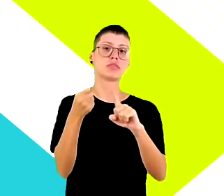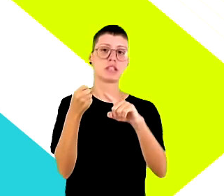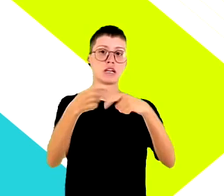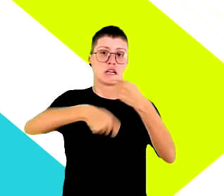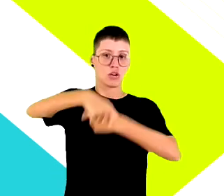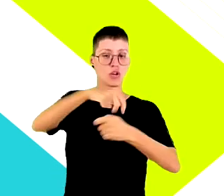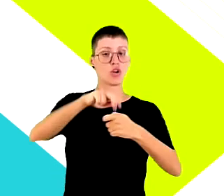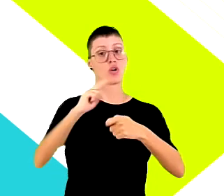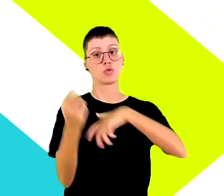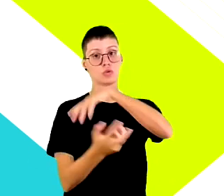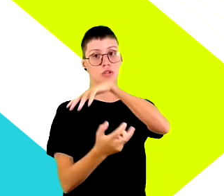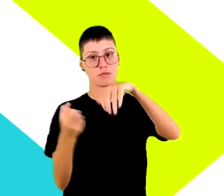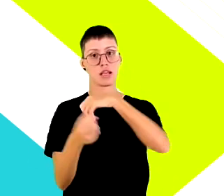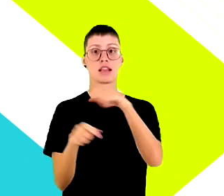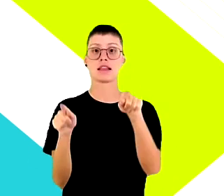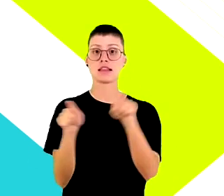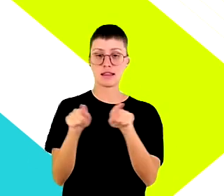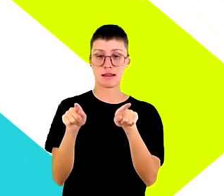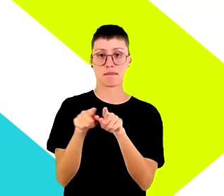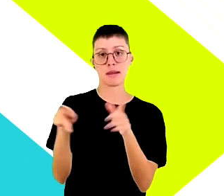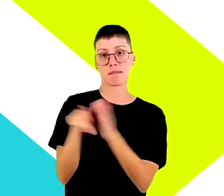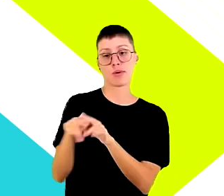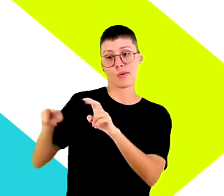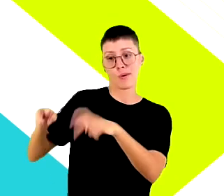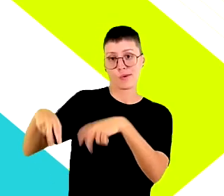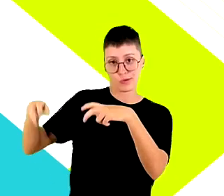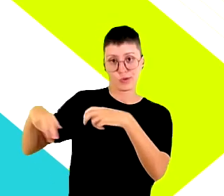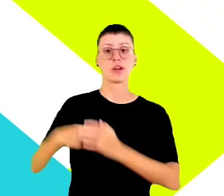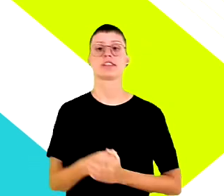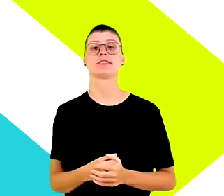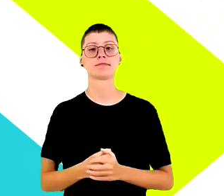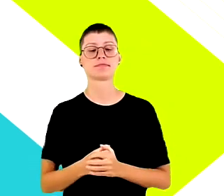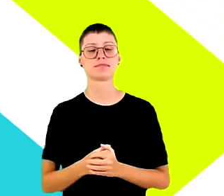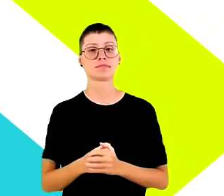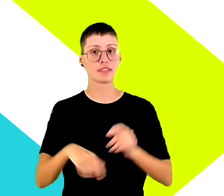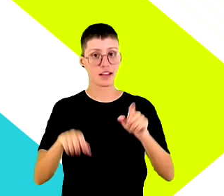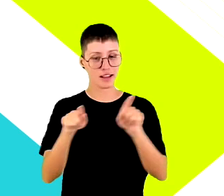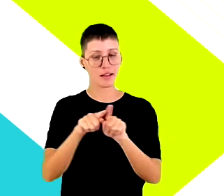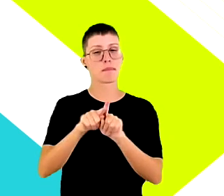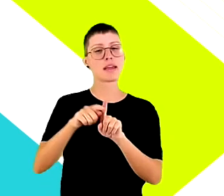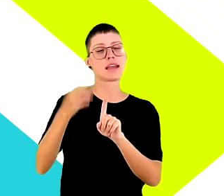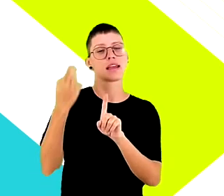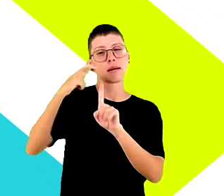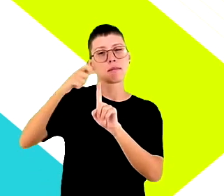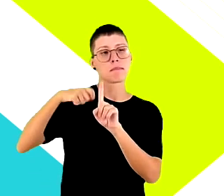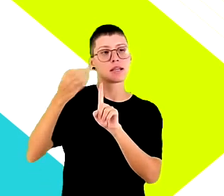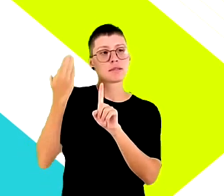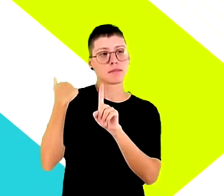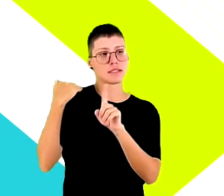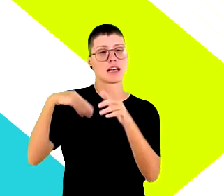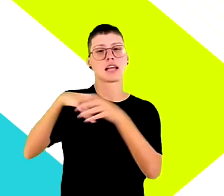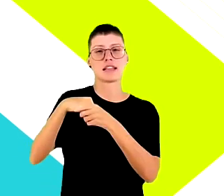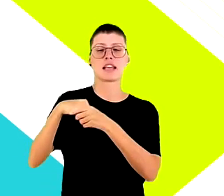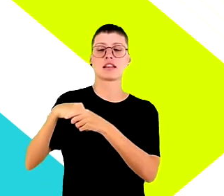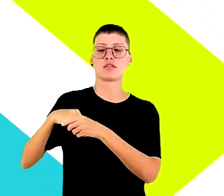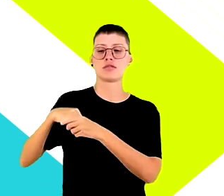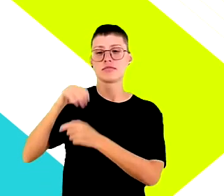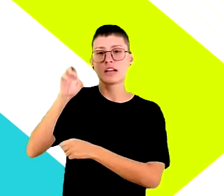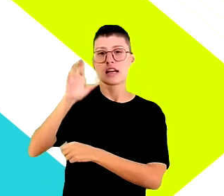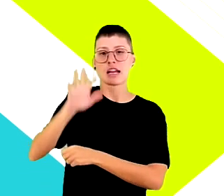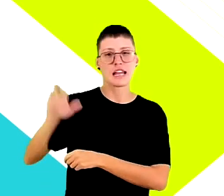esses agricultores. Então, até mês passado, estávamos ali na região de Araçatuba, na qual